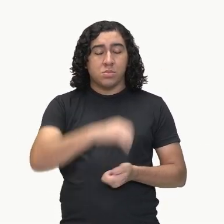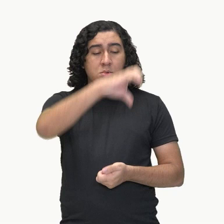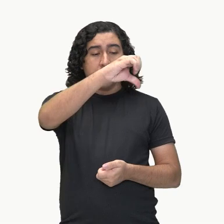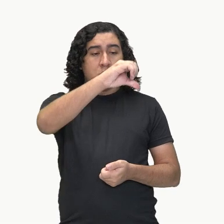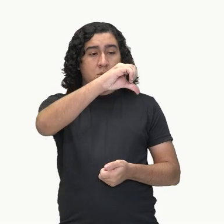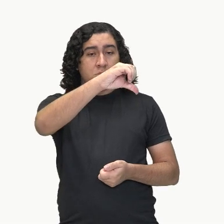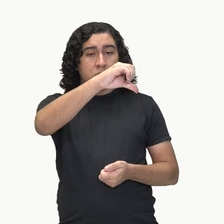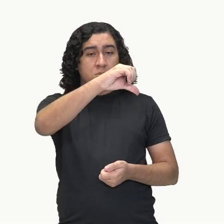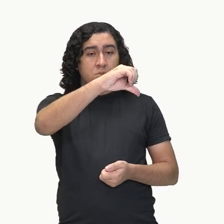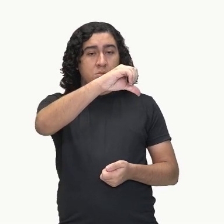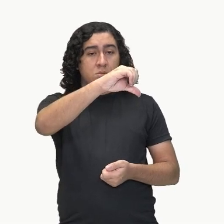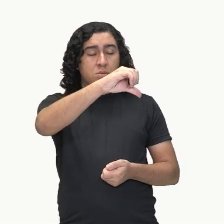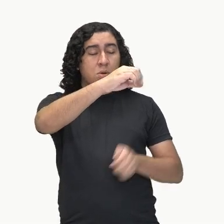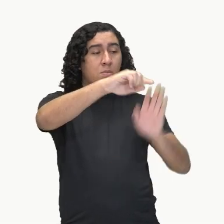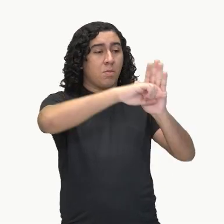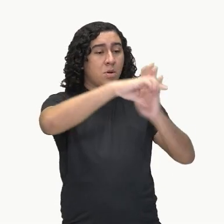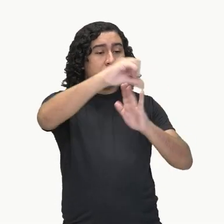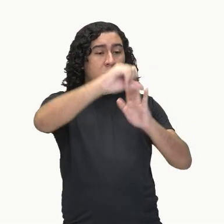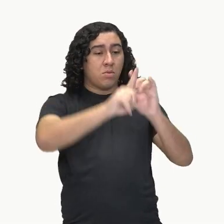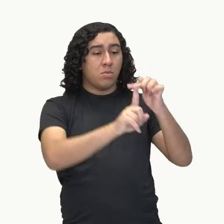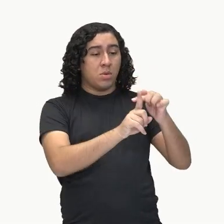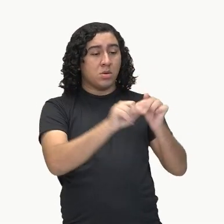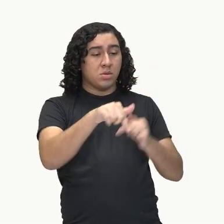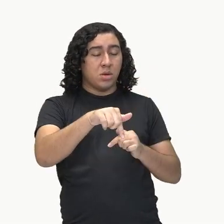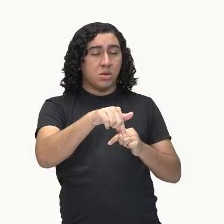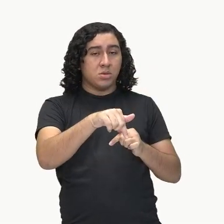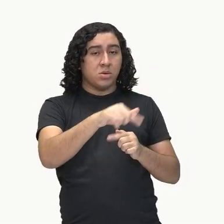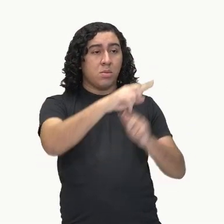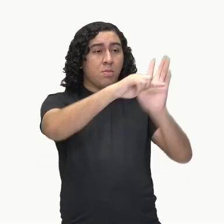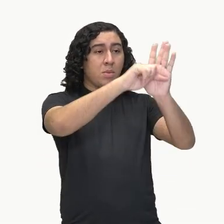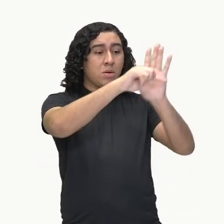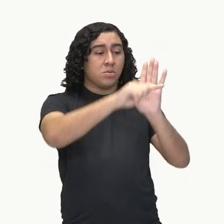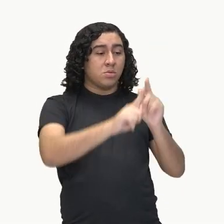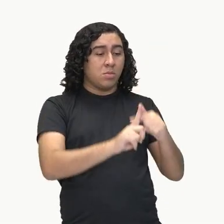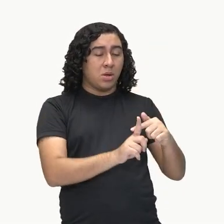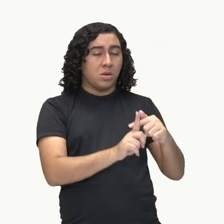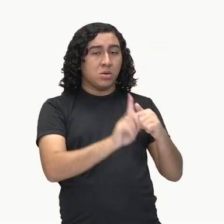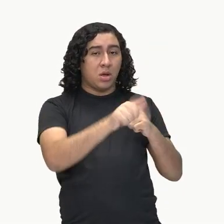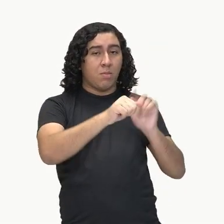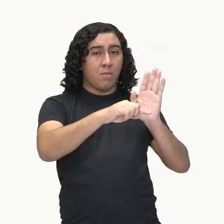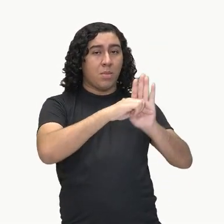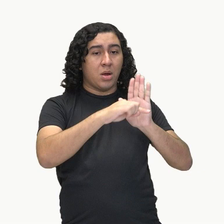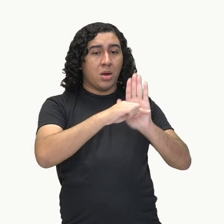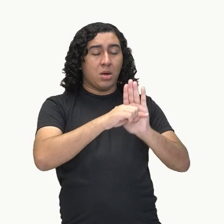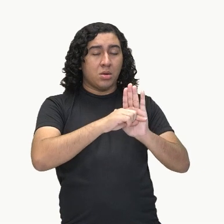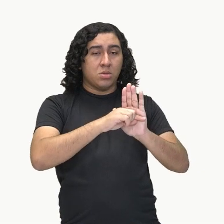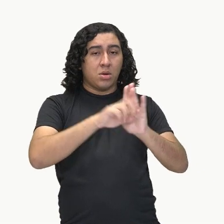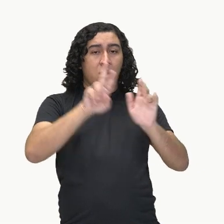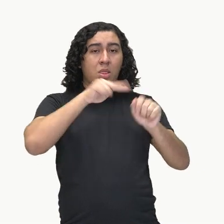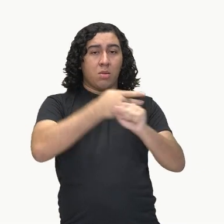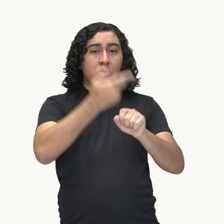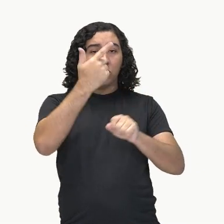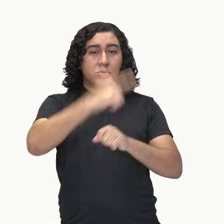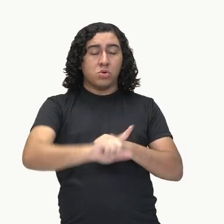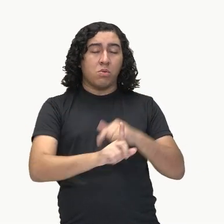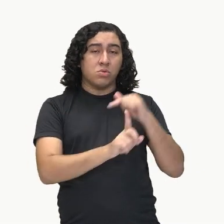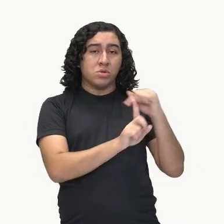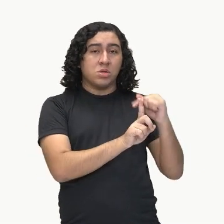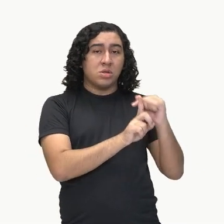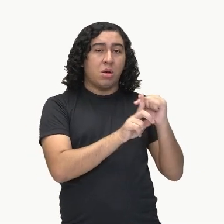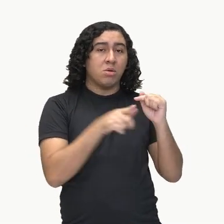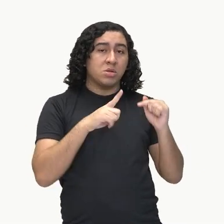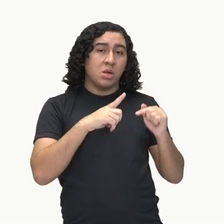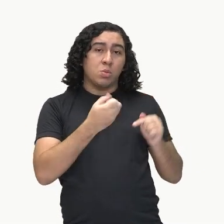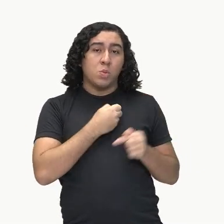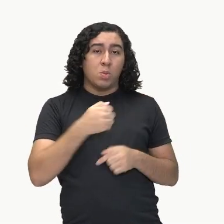menos 9 mais 7. Sinais diferentes você vai subtrair e vai aí repetir, conservar o sinal